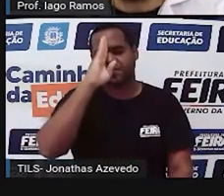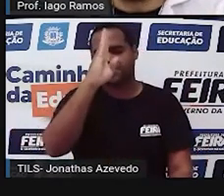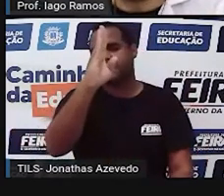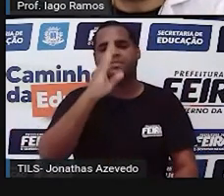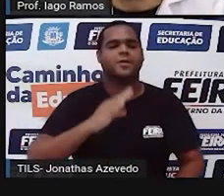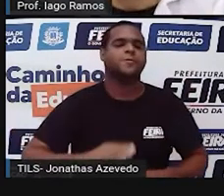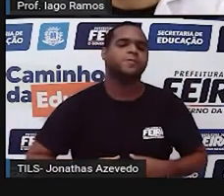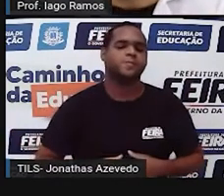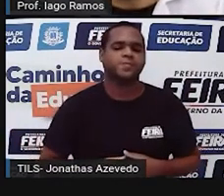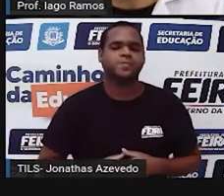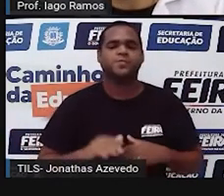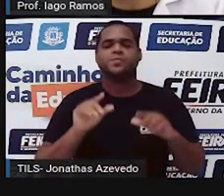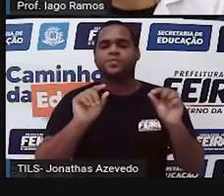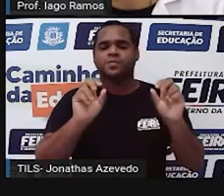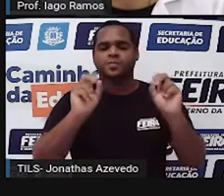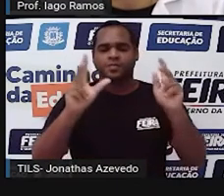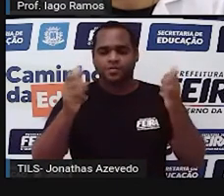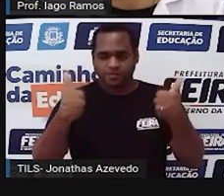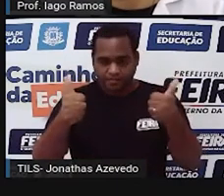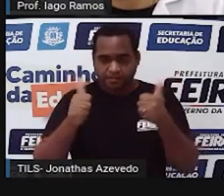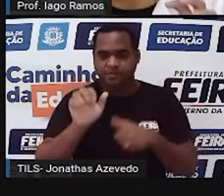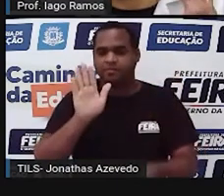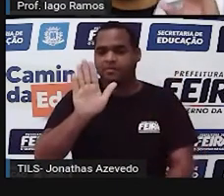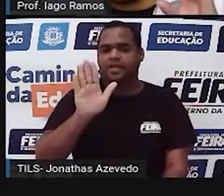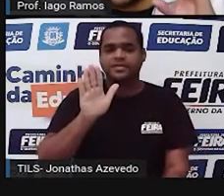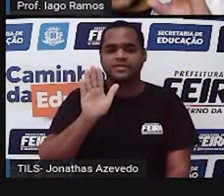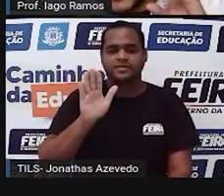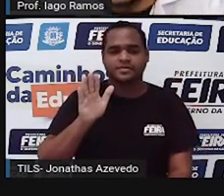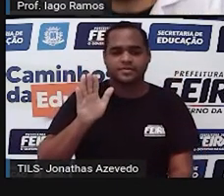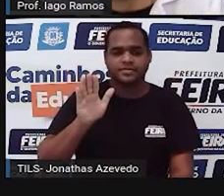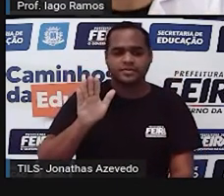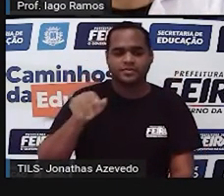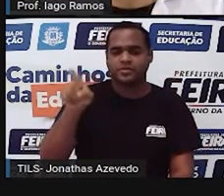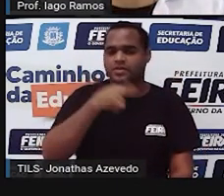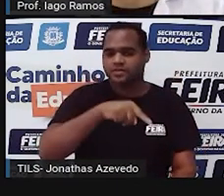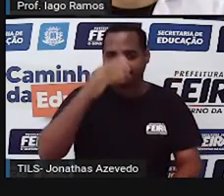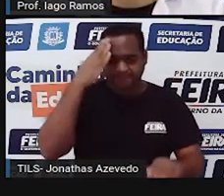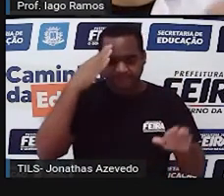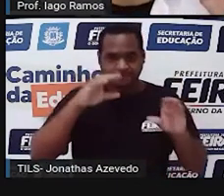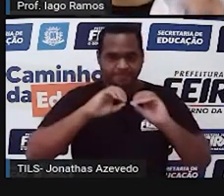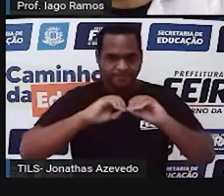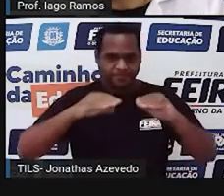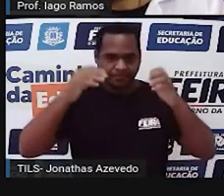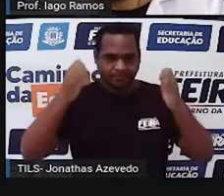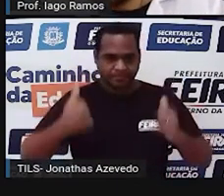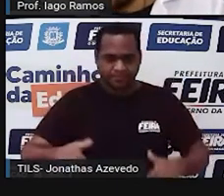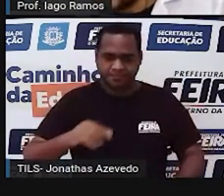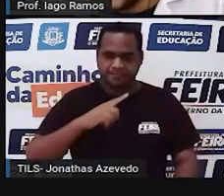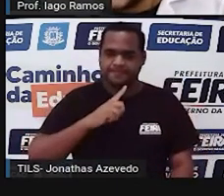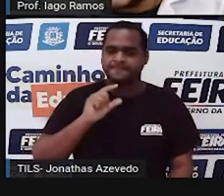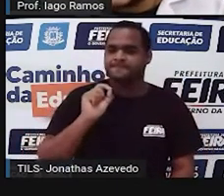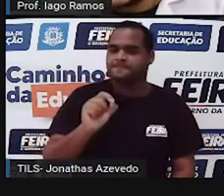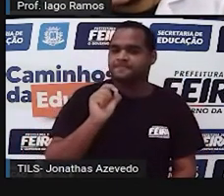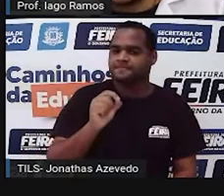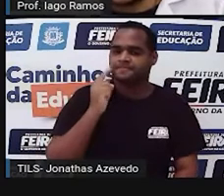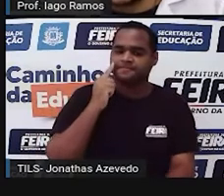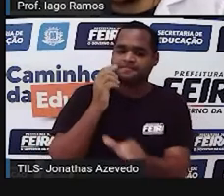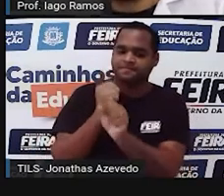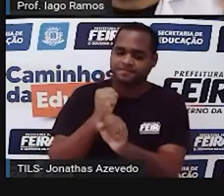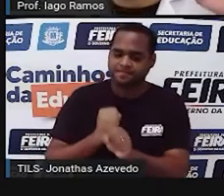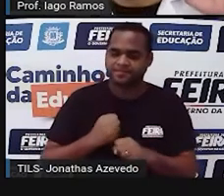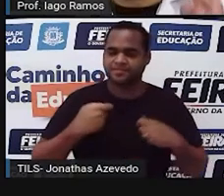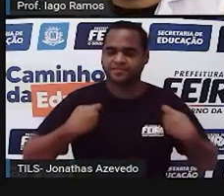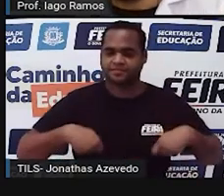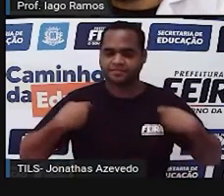Tá bom mas para a gente entender a situação ver qual é o cálculo que a gente vai precisar